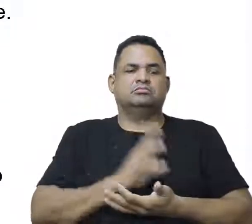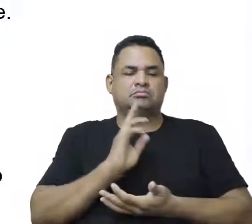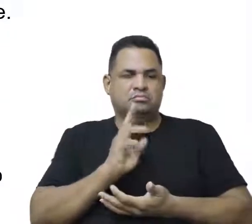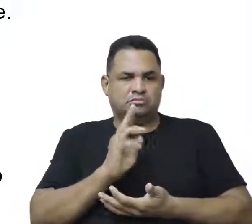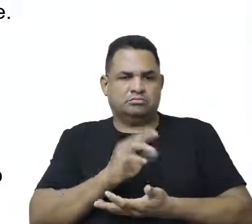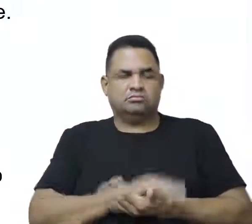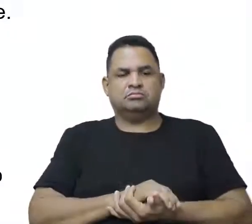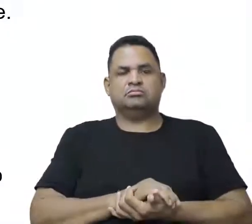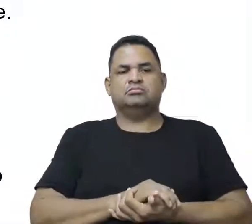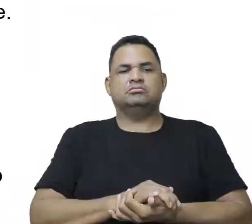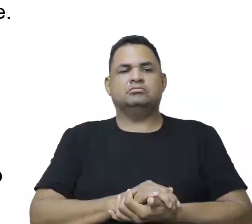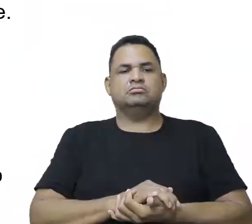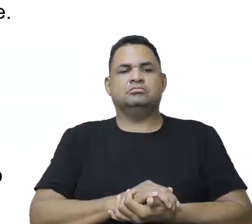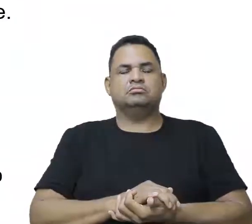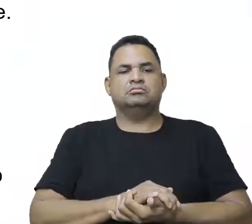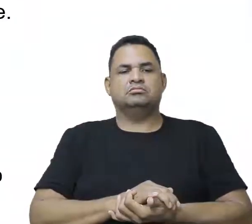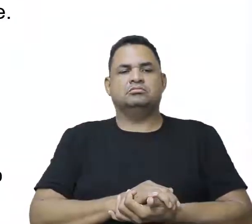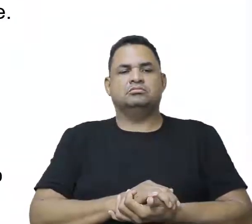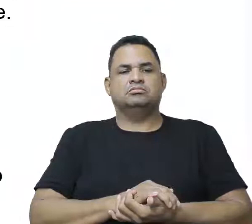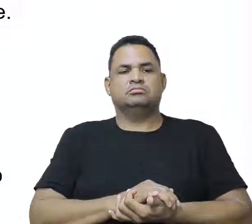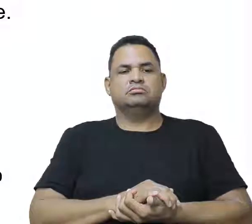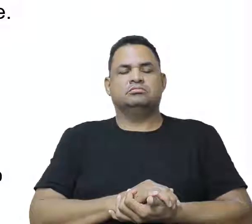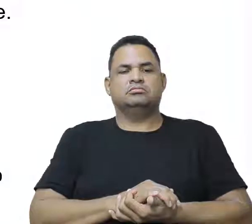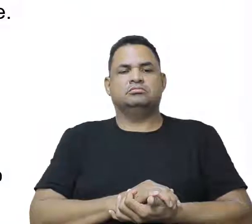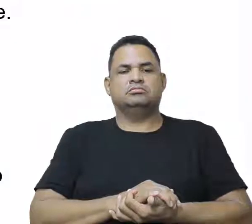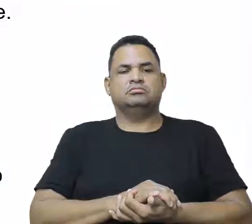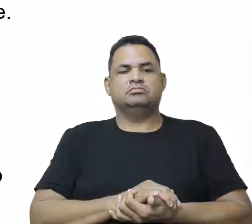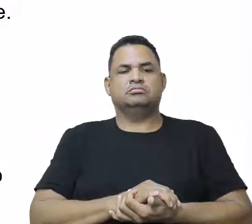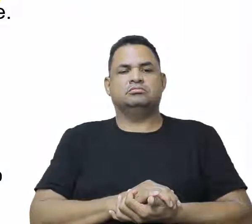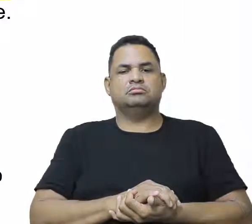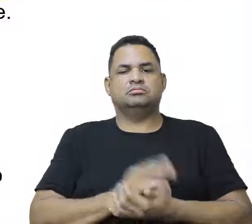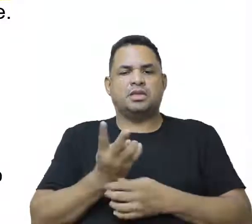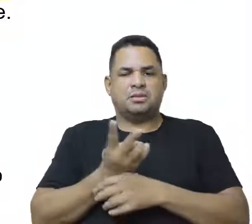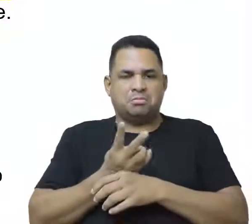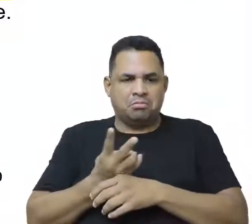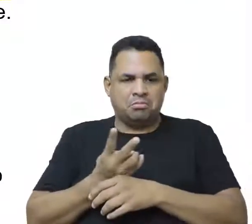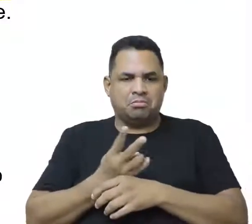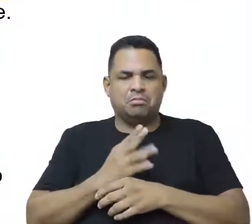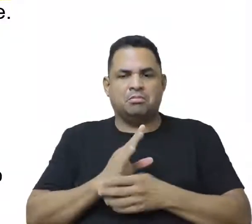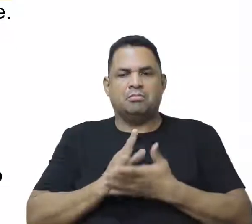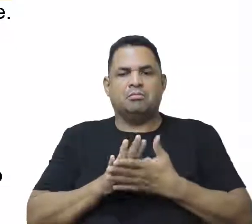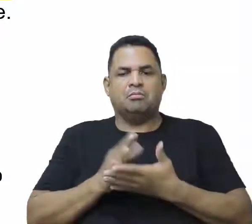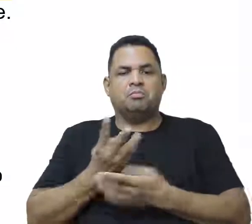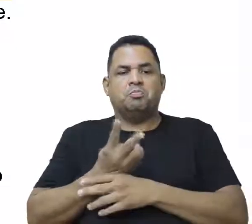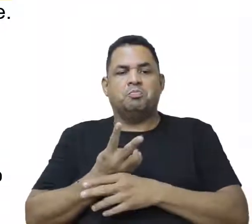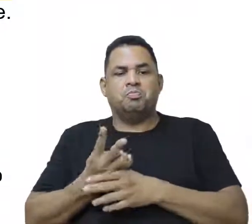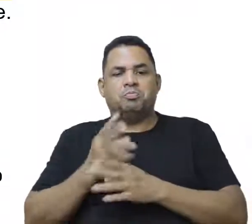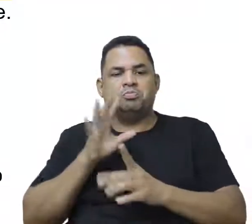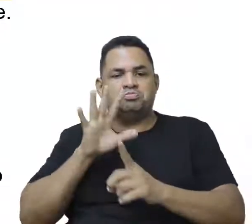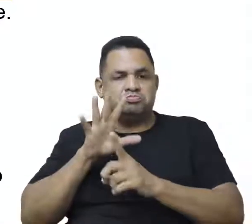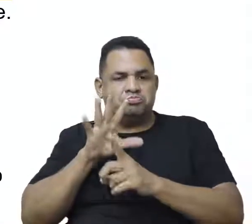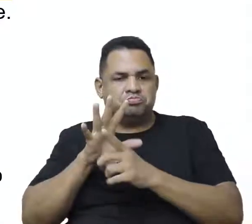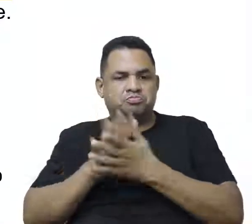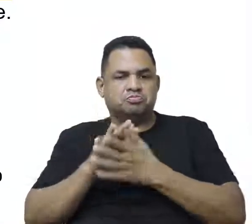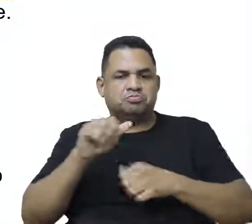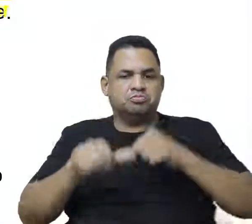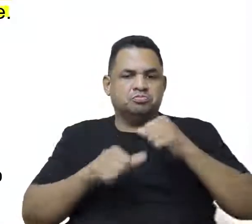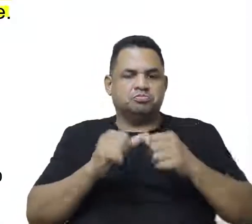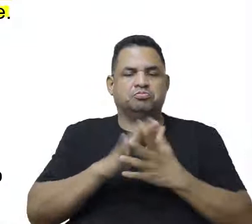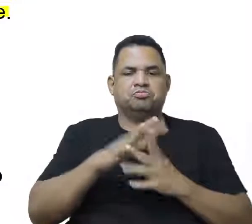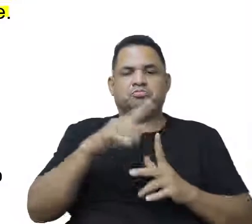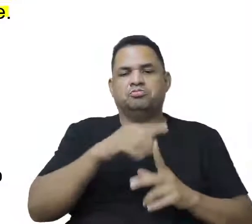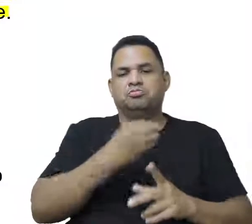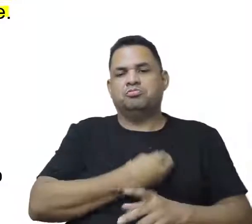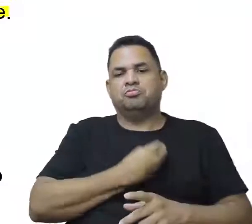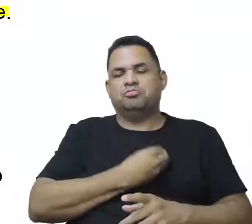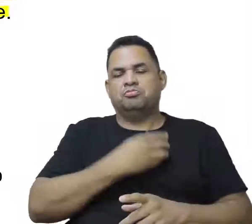físico regular. E o comando, ele traz a busca o quê? Pelo impacto na mudança do estilo